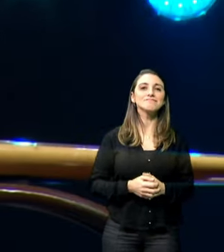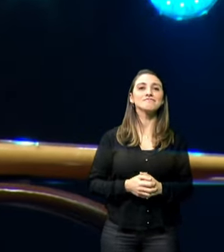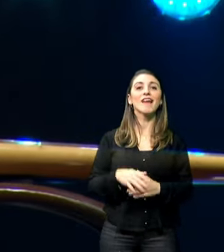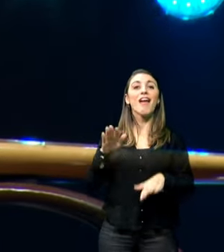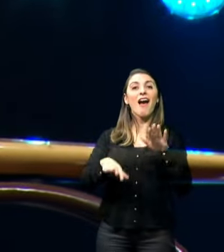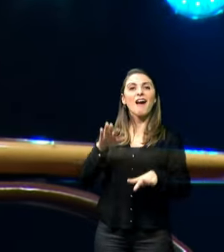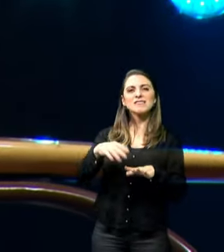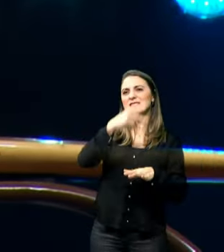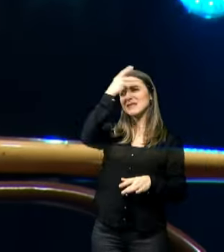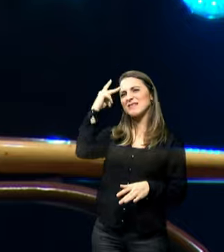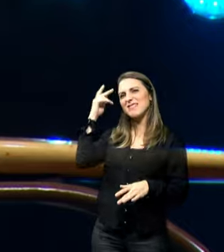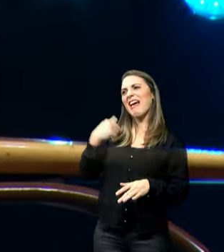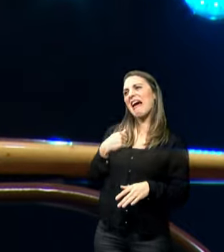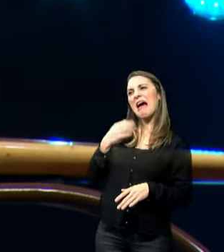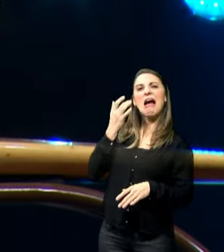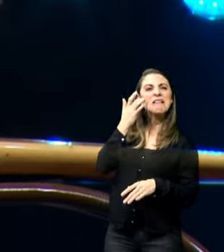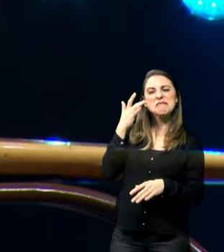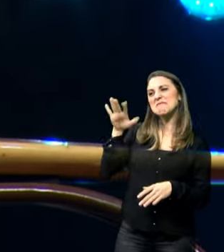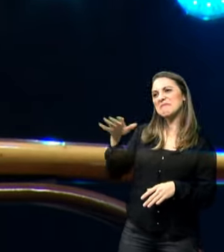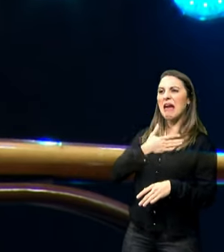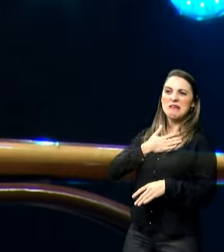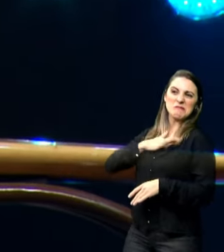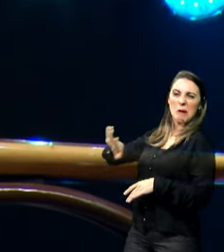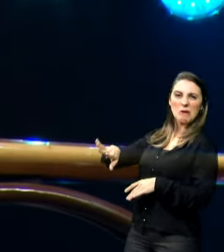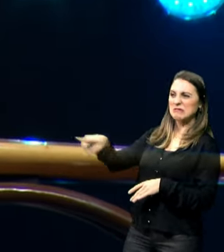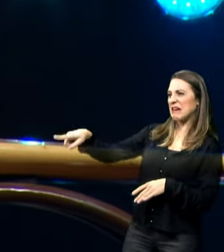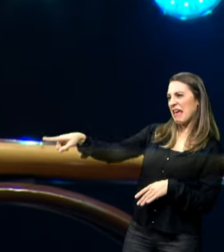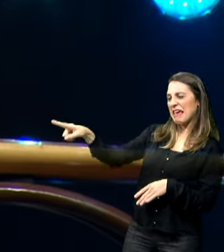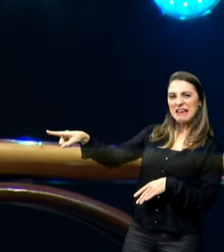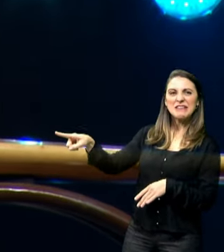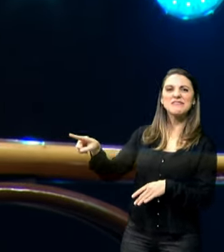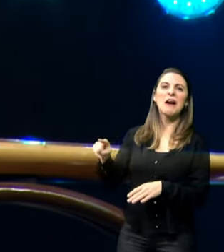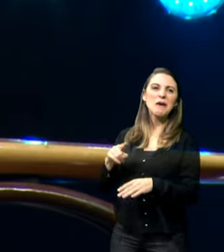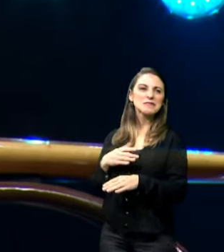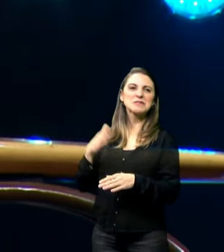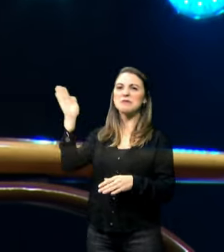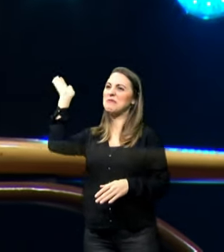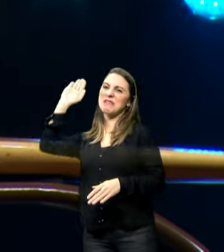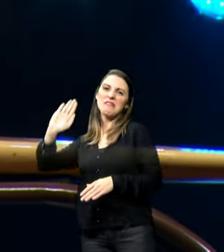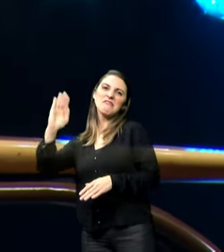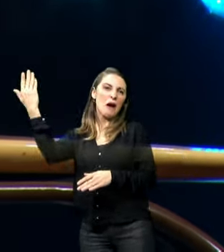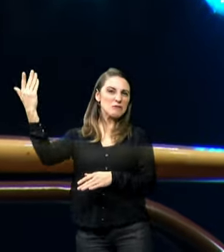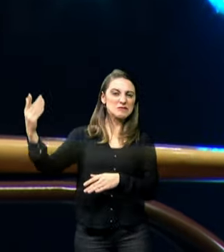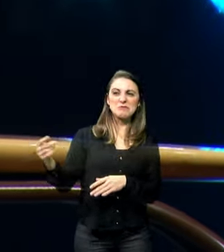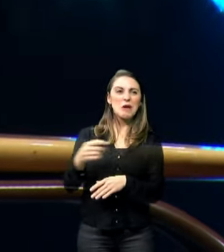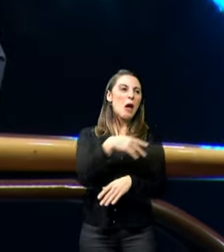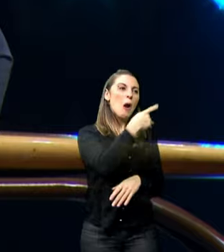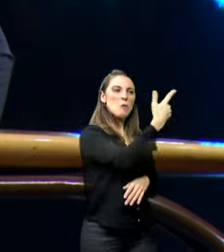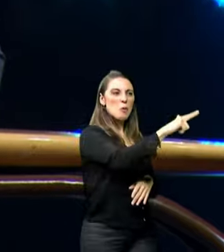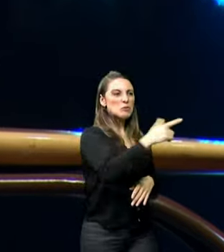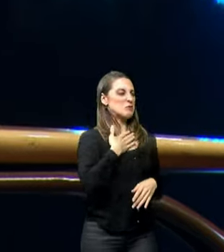Deixa eu ficar na minha. Tem tanta gente falsa. Tem tanta gente chata.